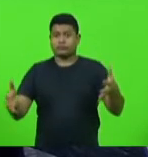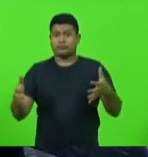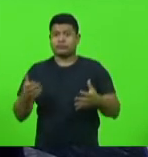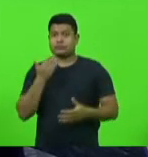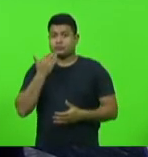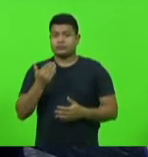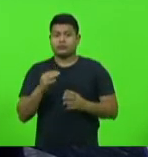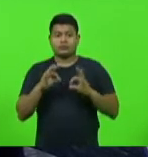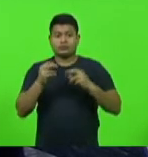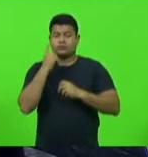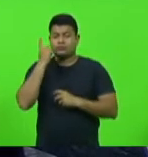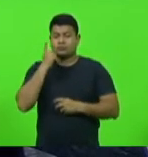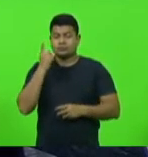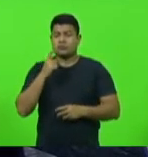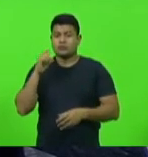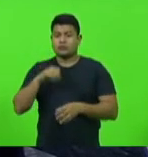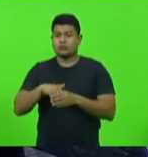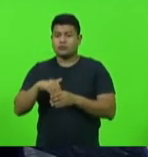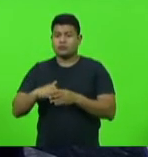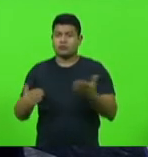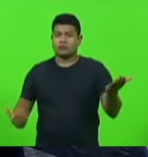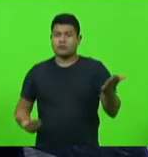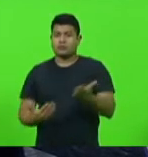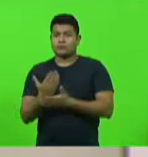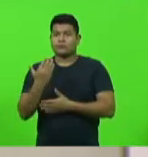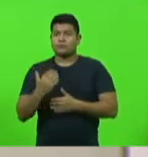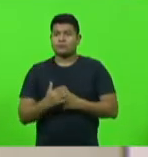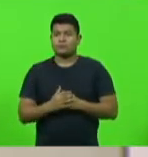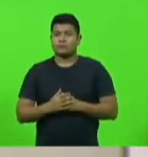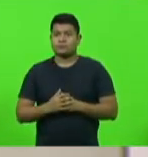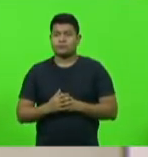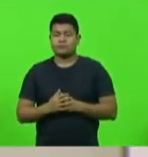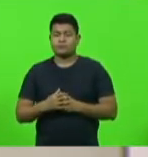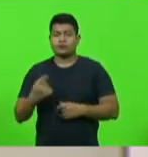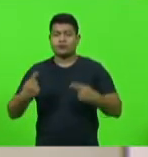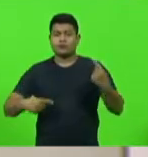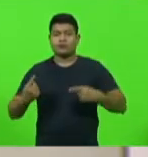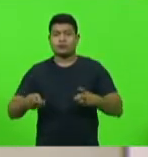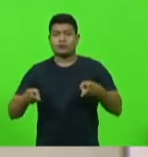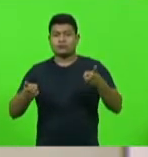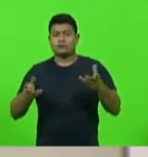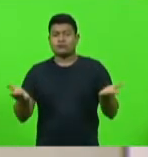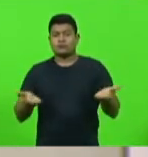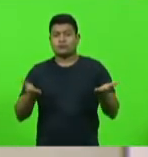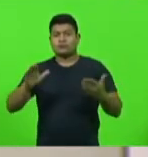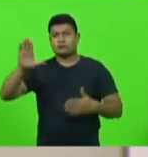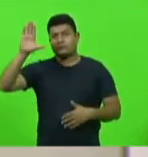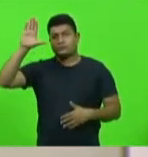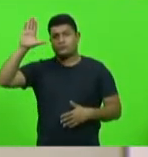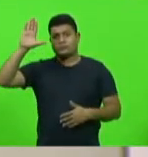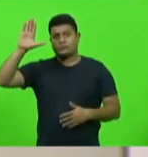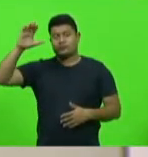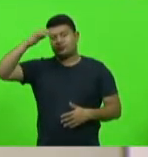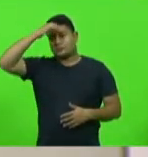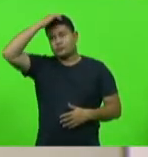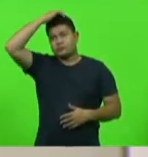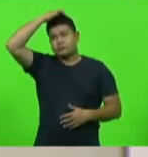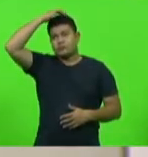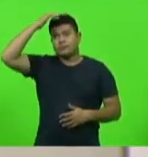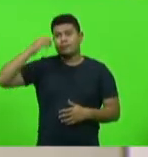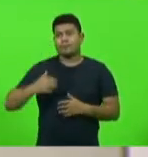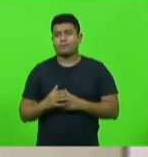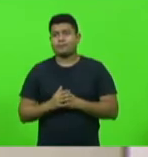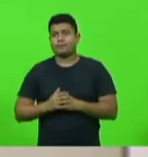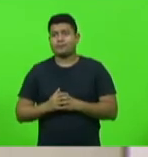favoráveis a esse importante pleito da nossa região. Obrigado, senhor presidente. Ainda para discutir a moção, com a palavra o deputado Coronel Mocelin.